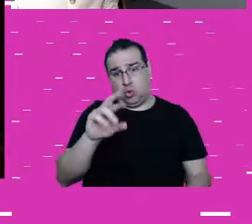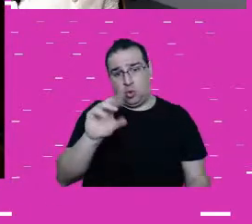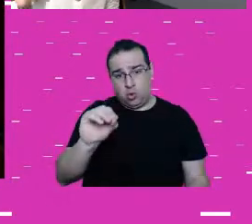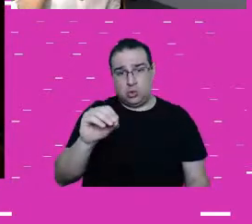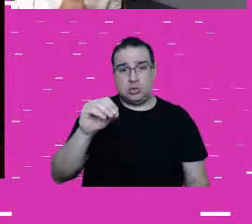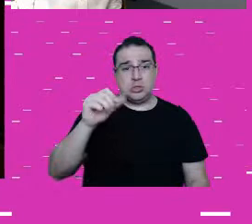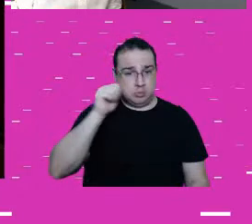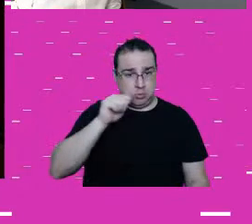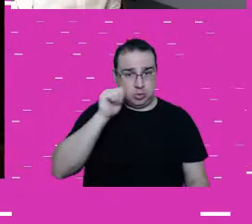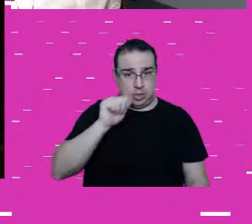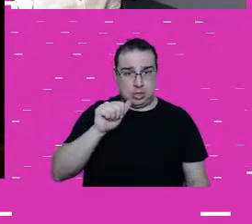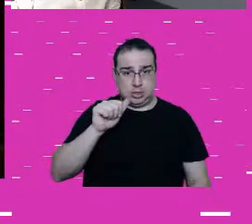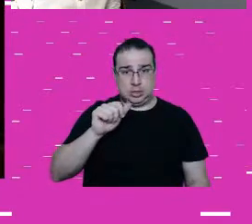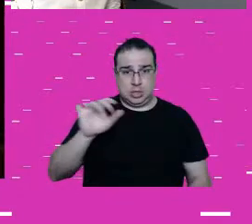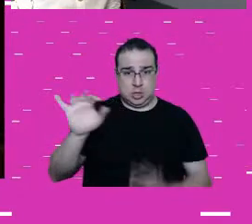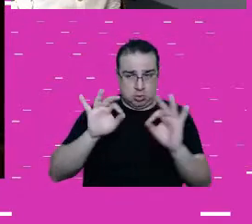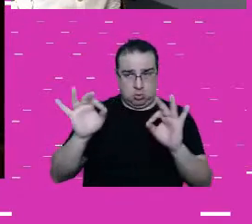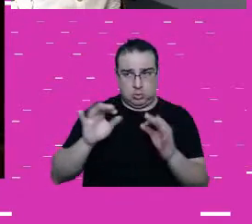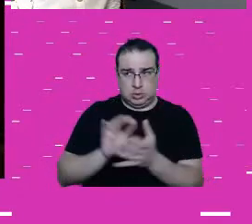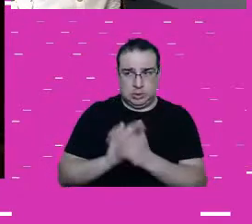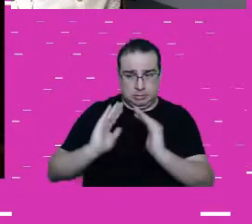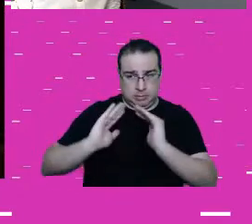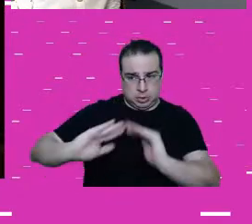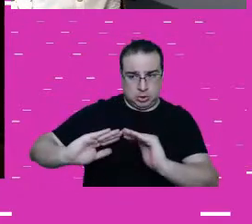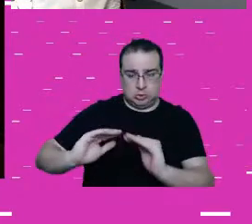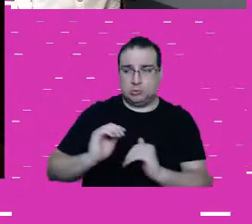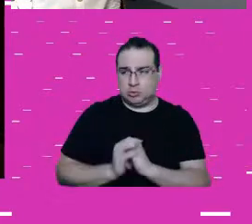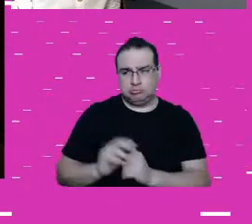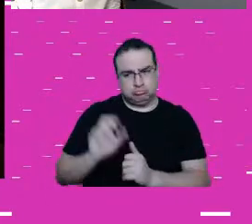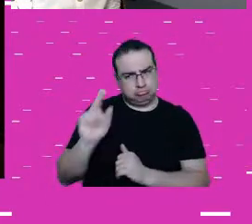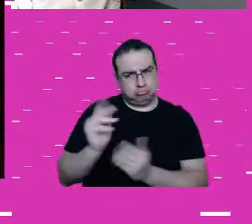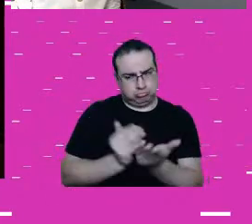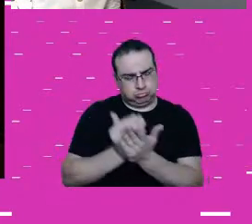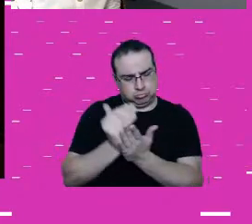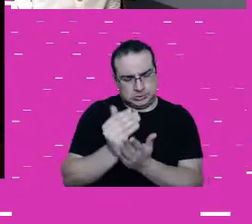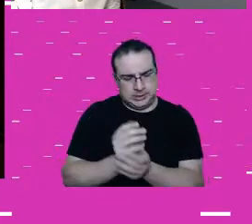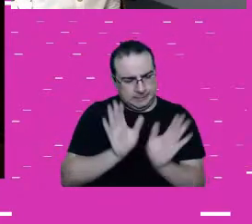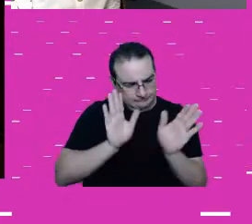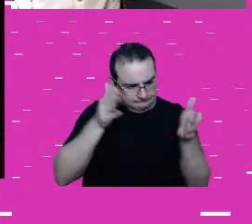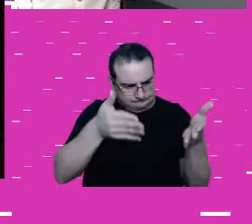então foi por aí que eu comecei